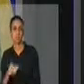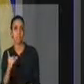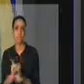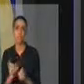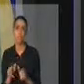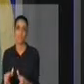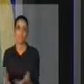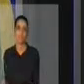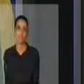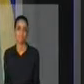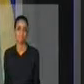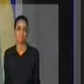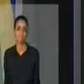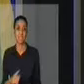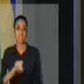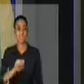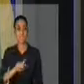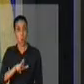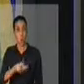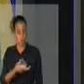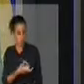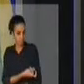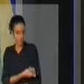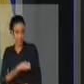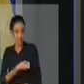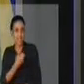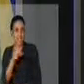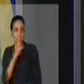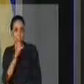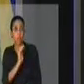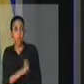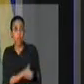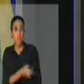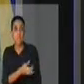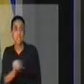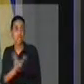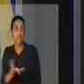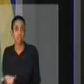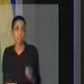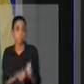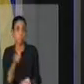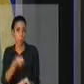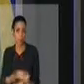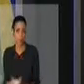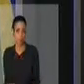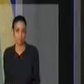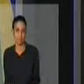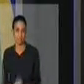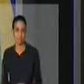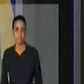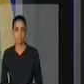de um câncer. Somente a agulha para fazer essa biópsia já custa próximo desses R$100. Paga-se